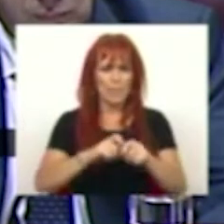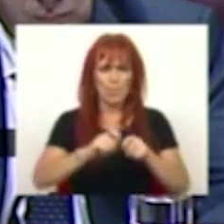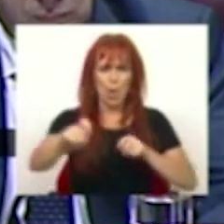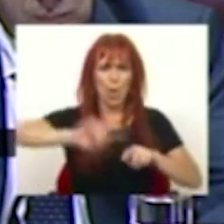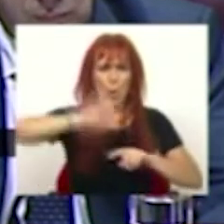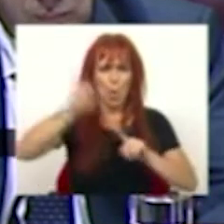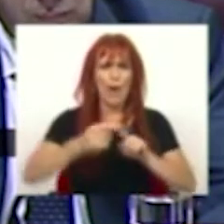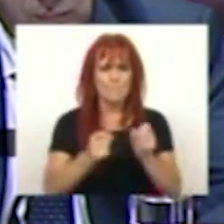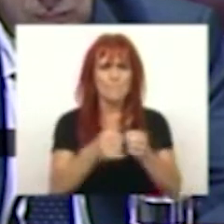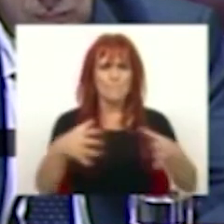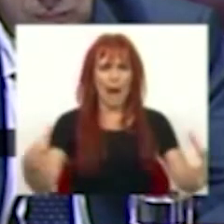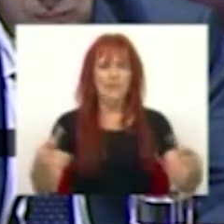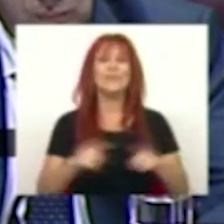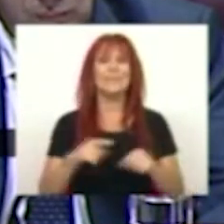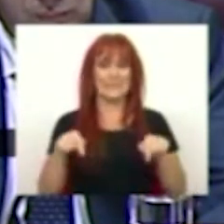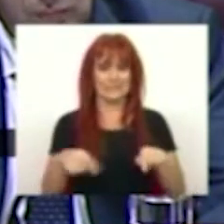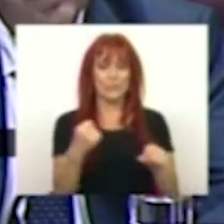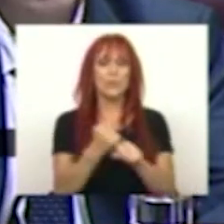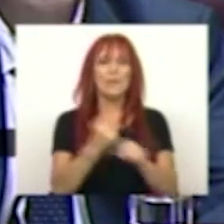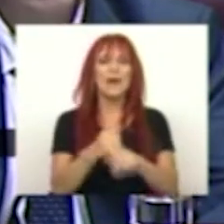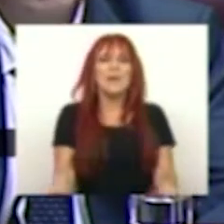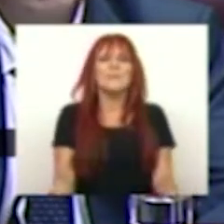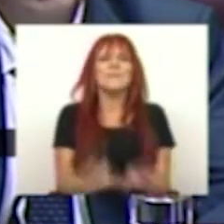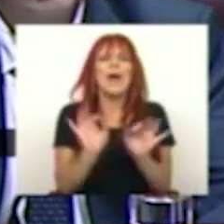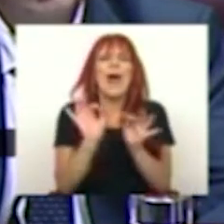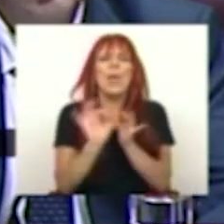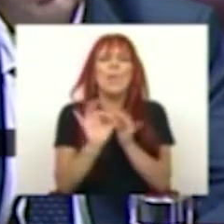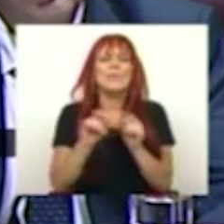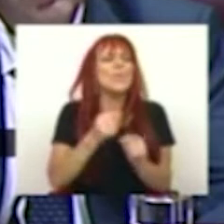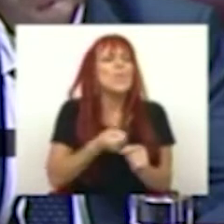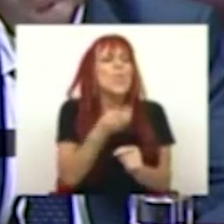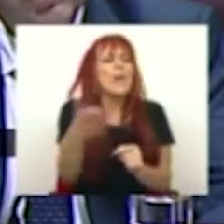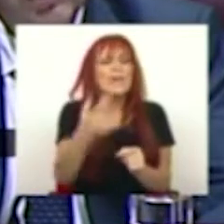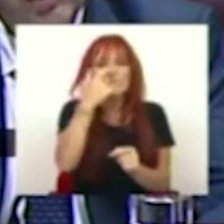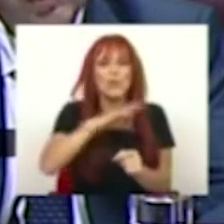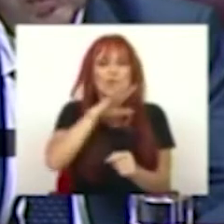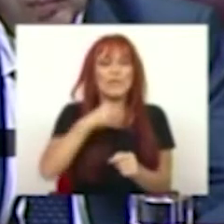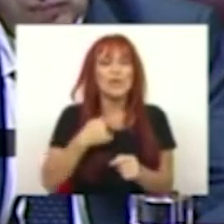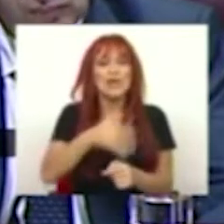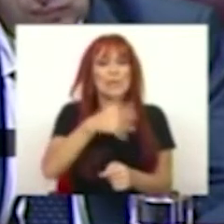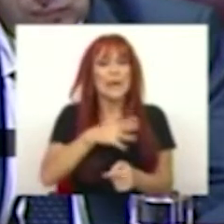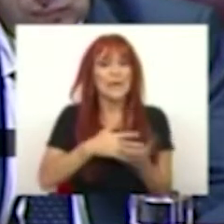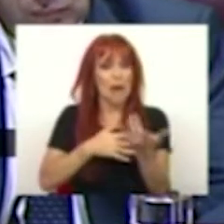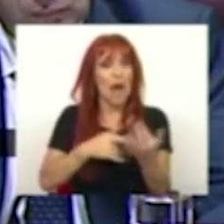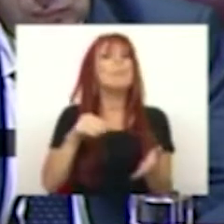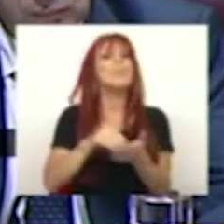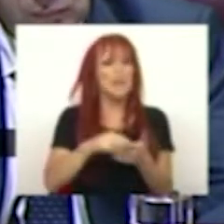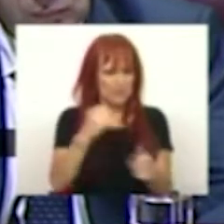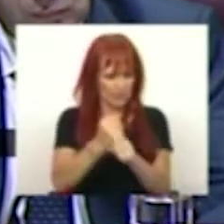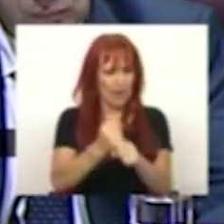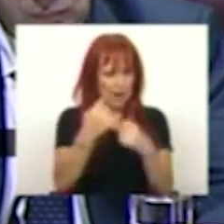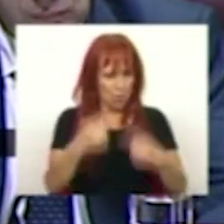ano. E é essa intensidade do trabalho, assim como a composição do agregado familiar, que explicam que ainda haja pobreza no